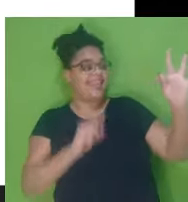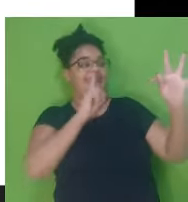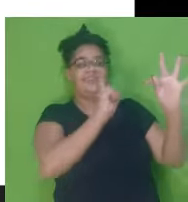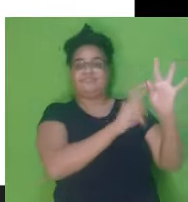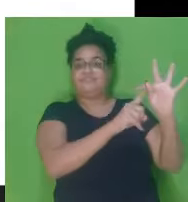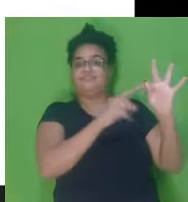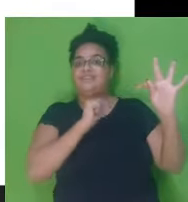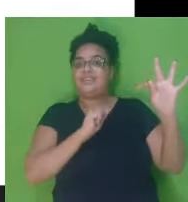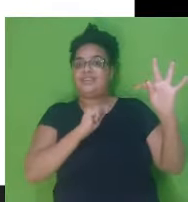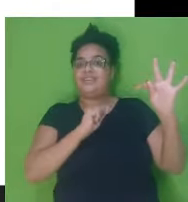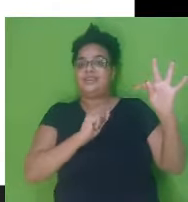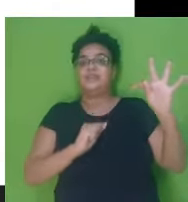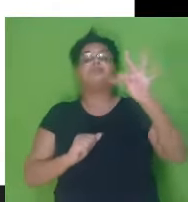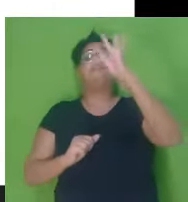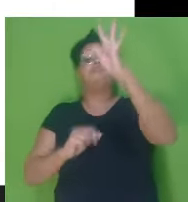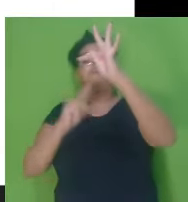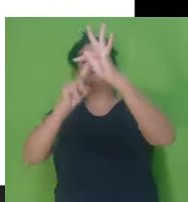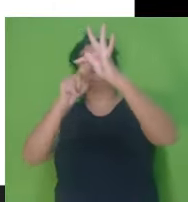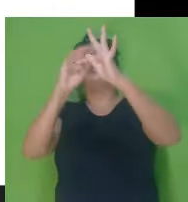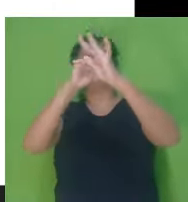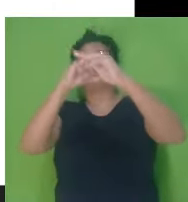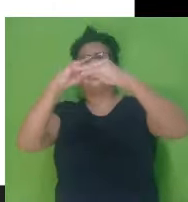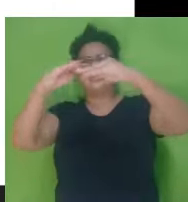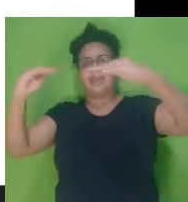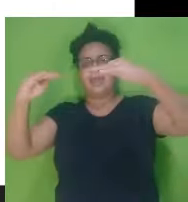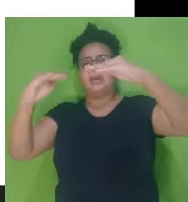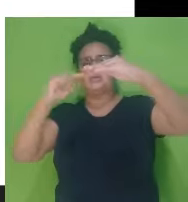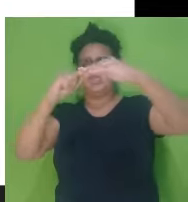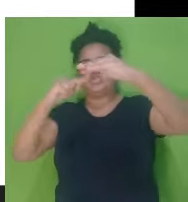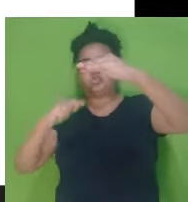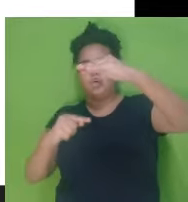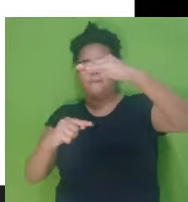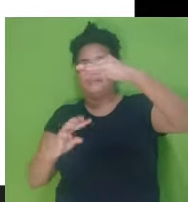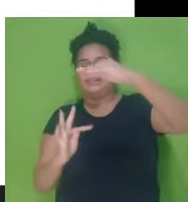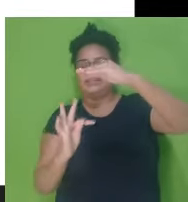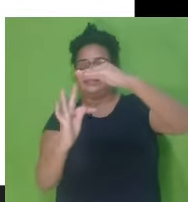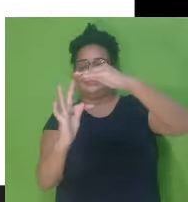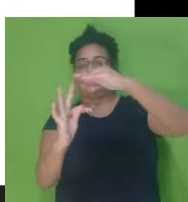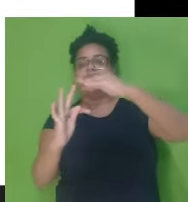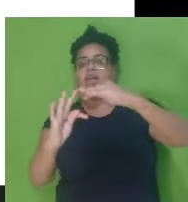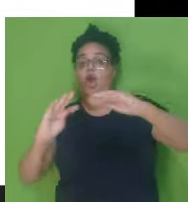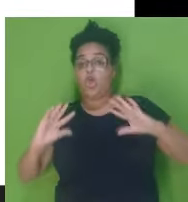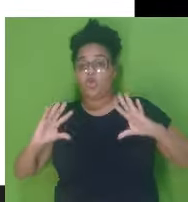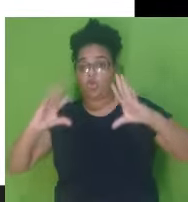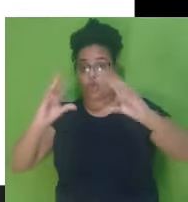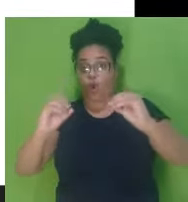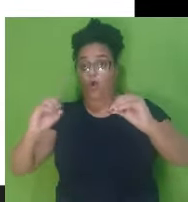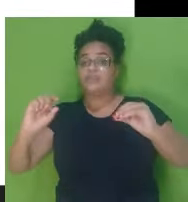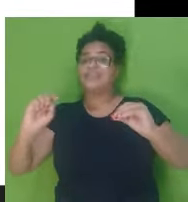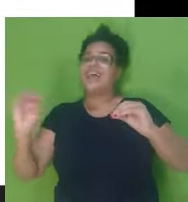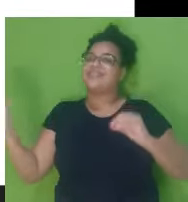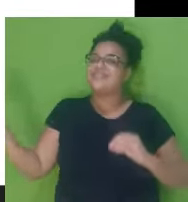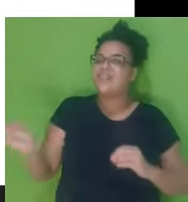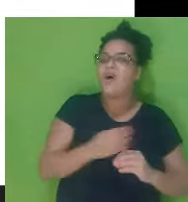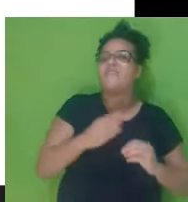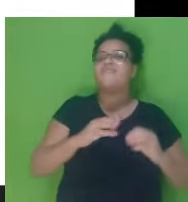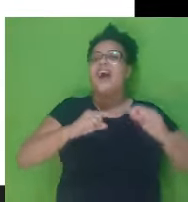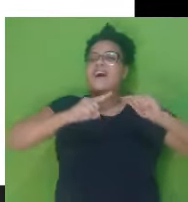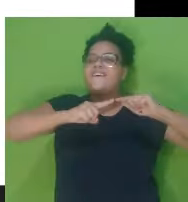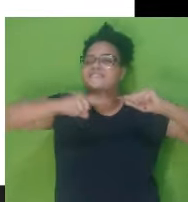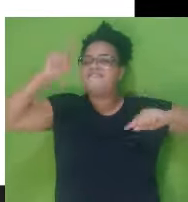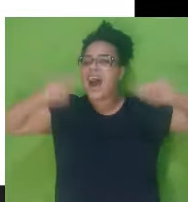t sobre t. E agora que a gente passou toda a expressão para essa nova